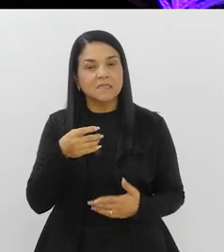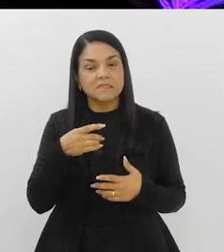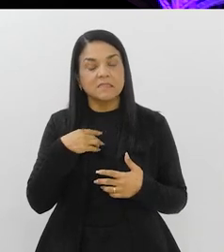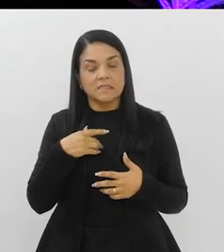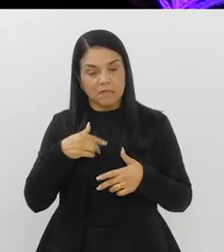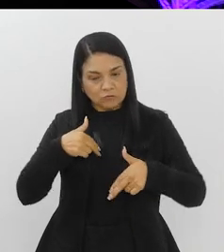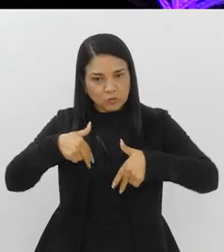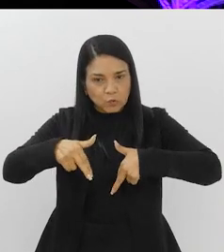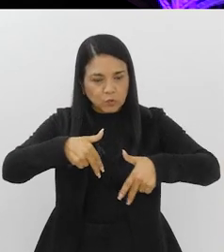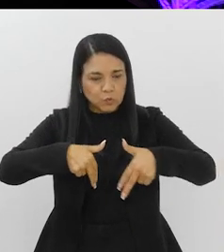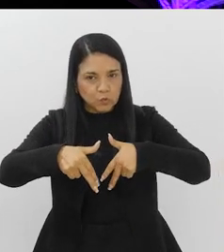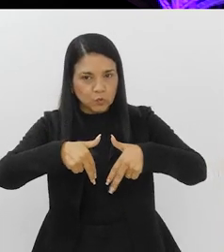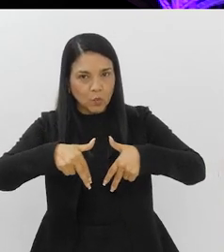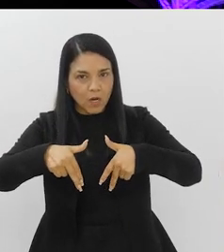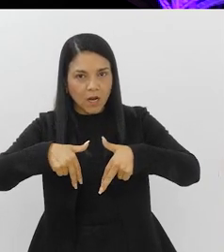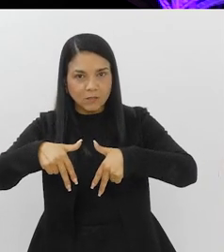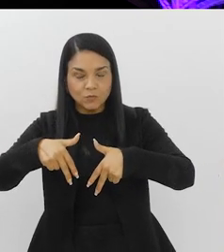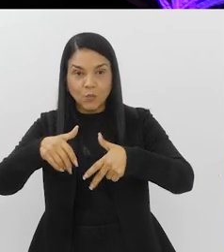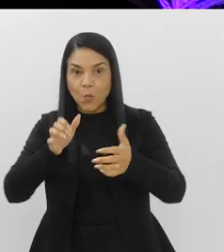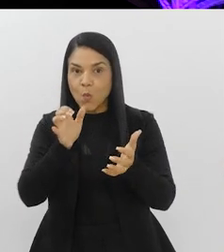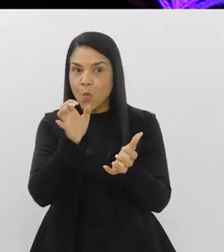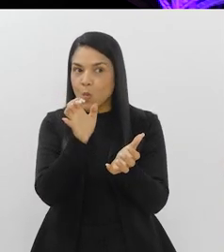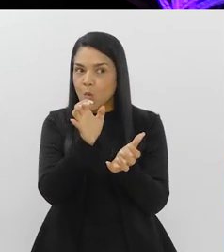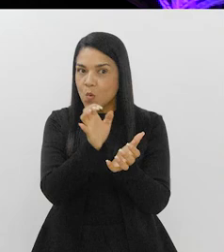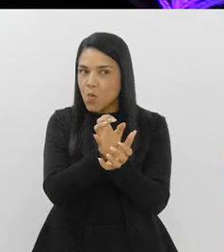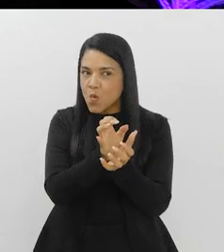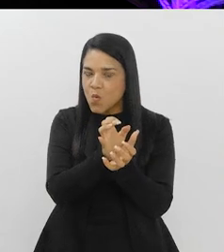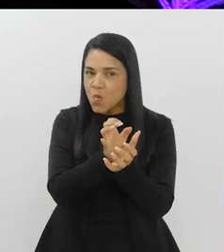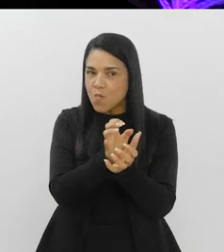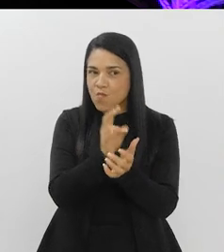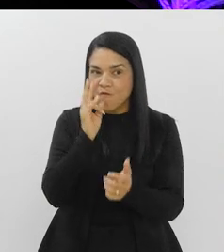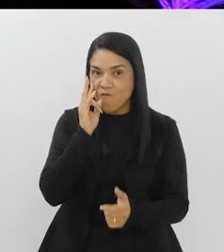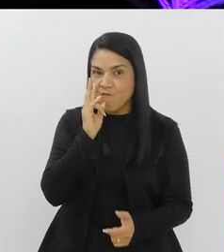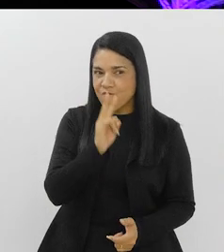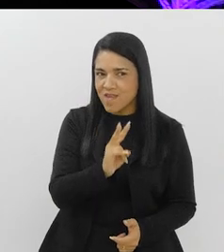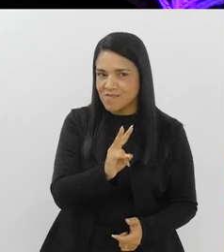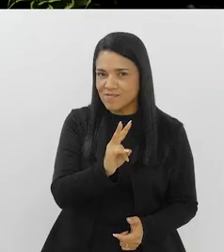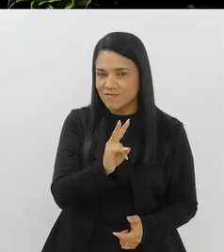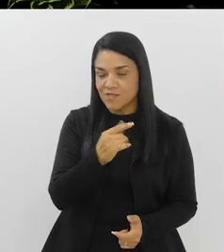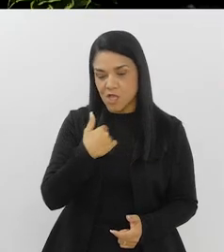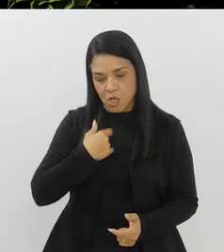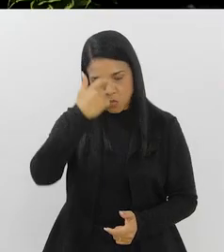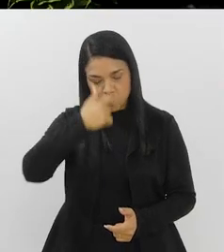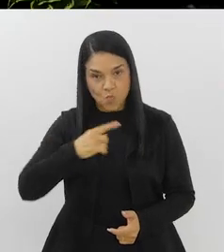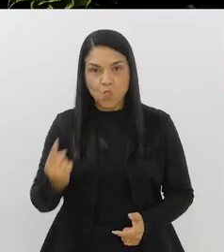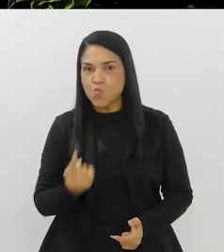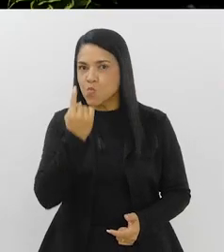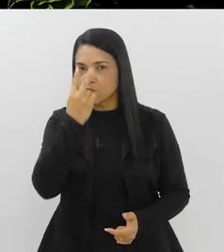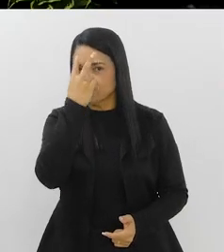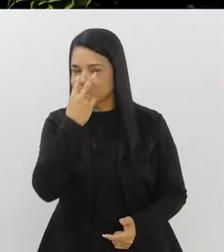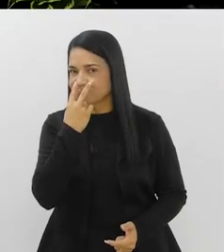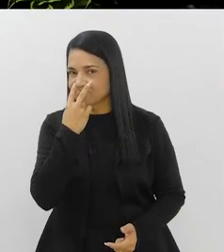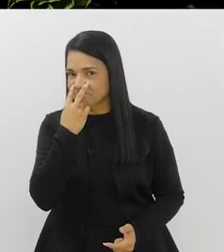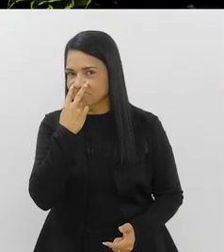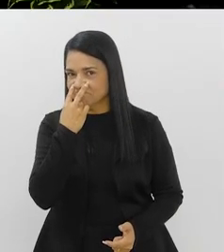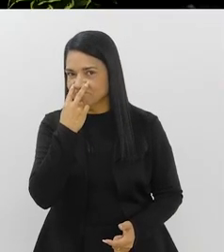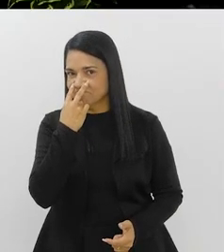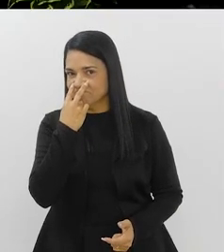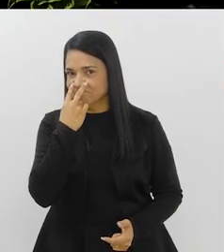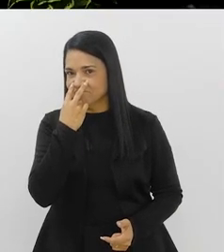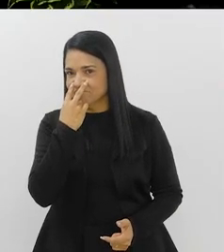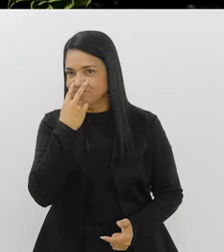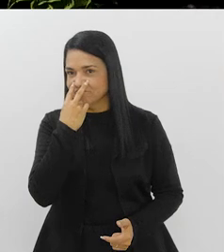também que você tá jogando eh com as pessoas enxergando e você sem enxergar você